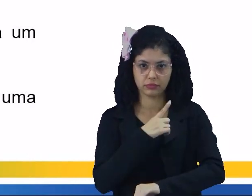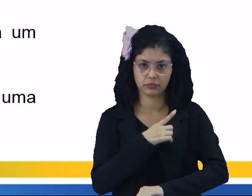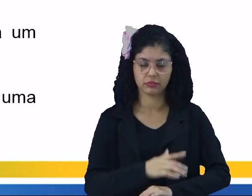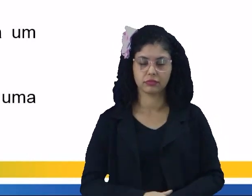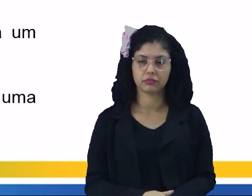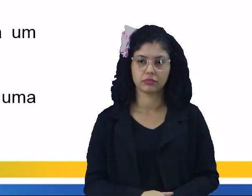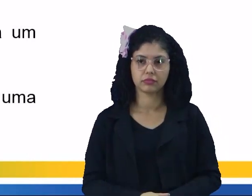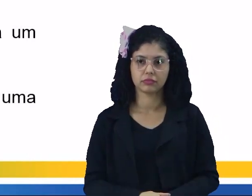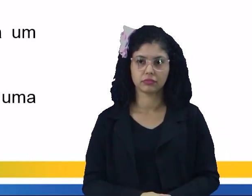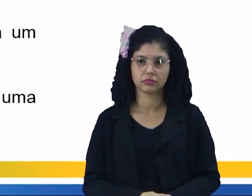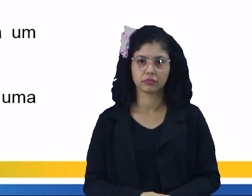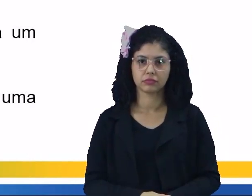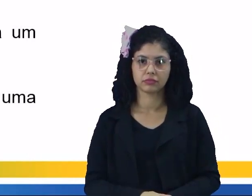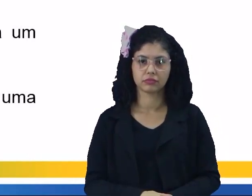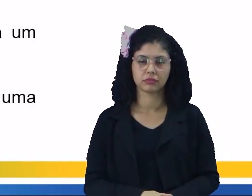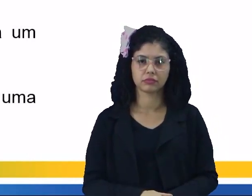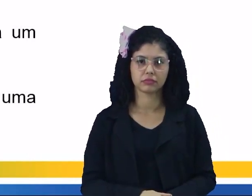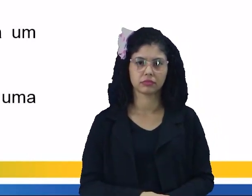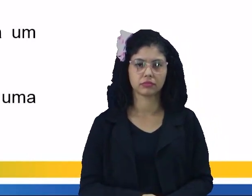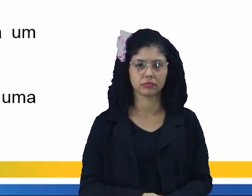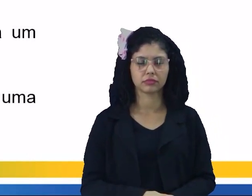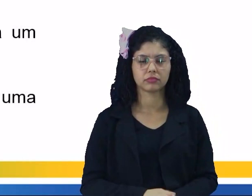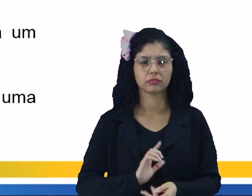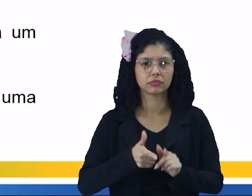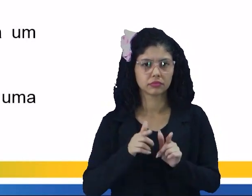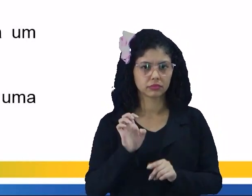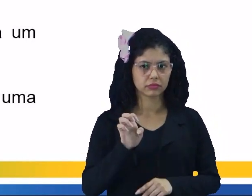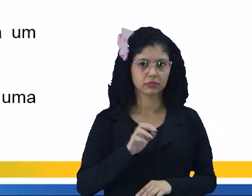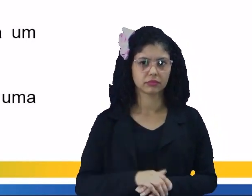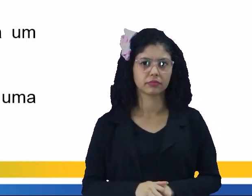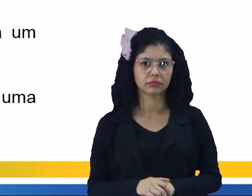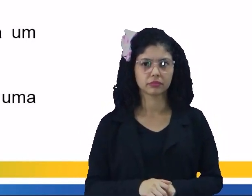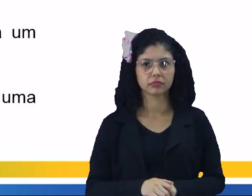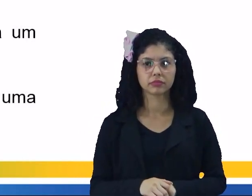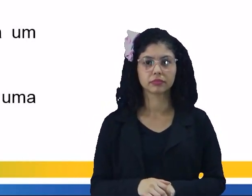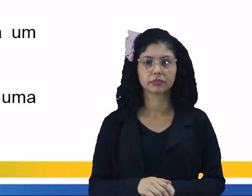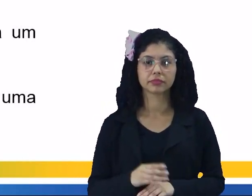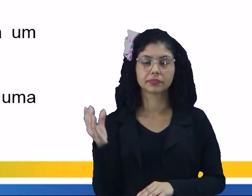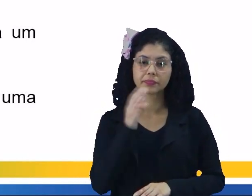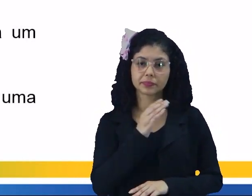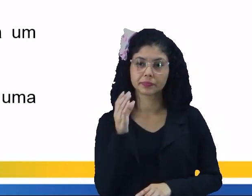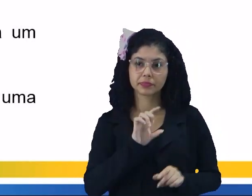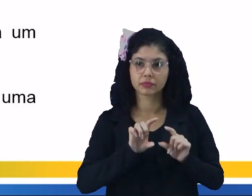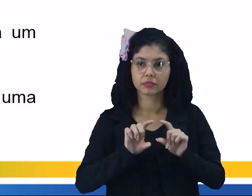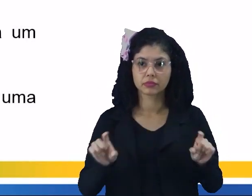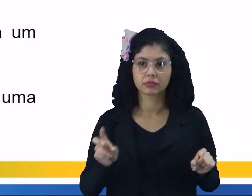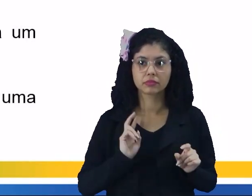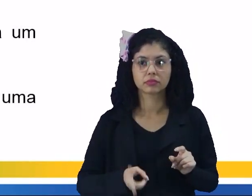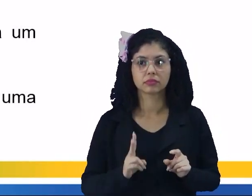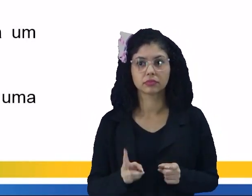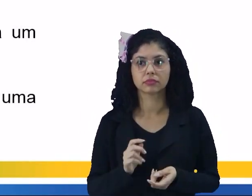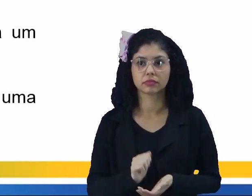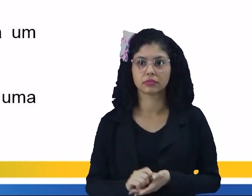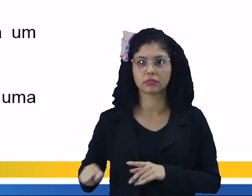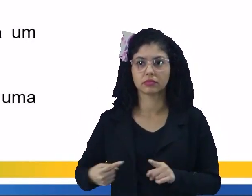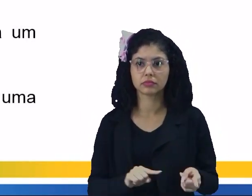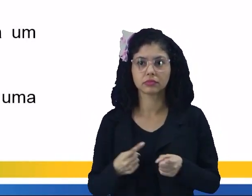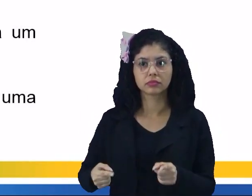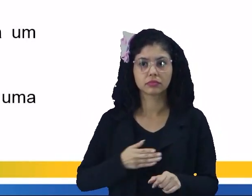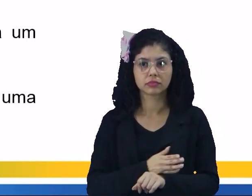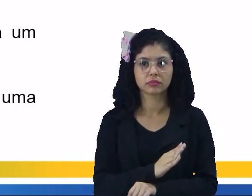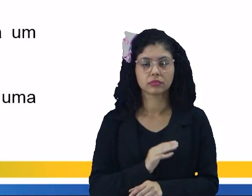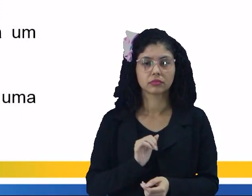acelerado. Vamos ver se é a letra D mesmo? Vamos ler a letra E. Velocidade da régua é constante, o que provoca